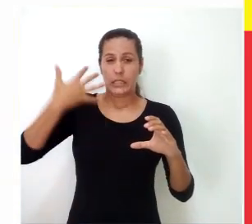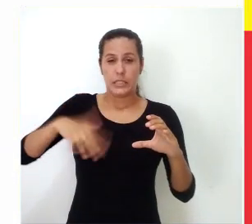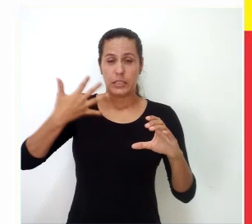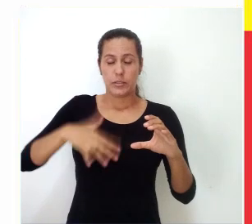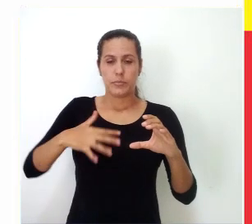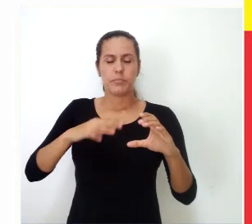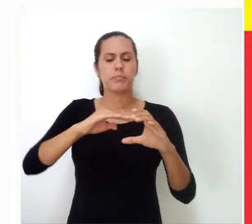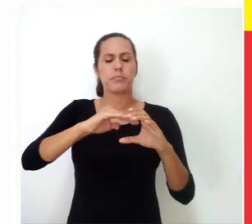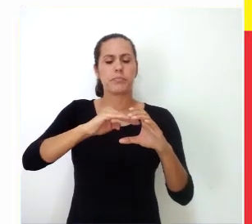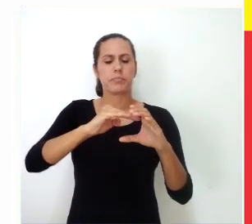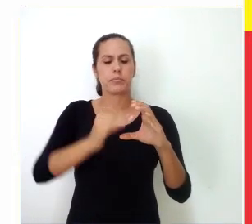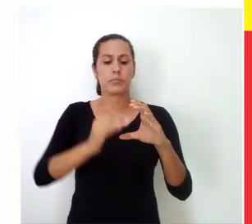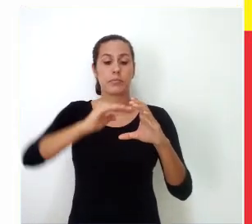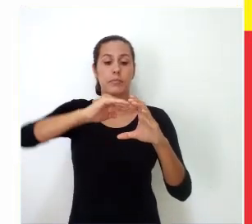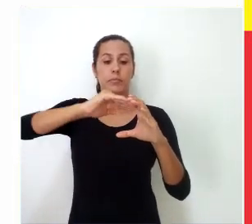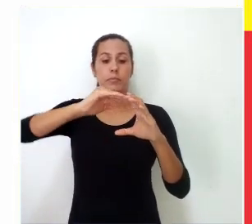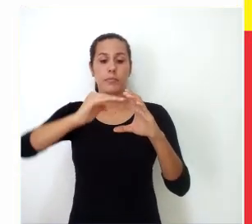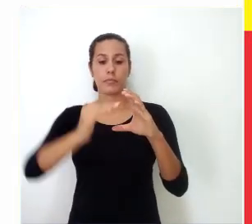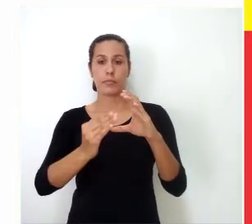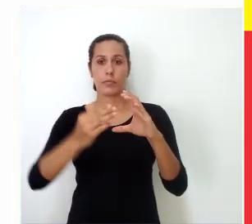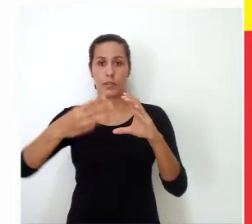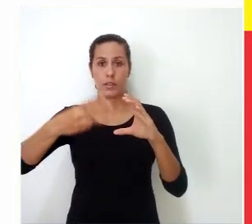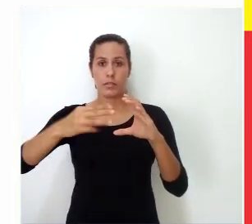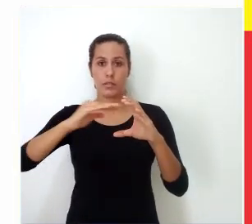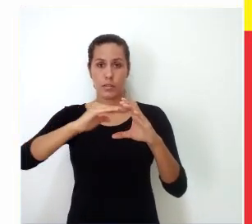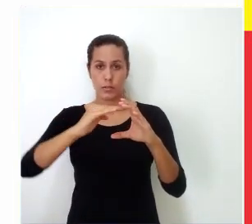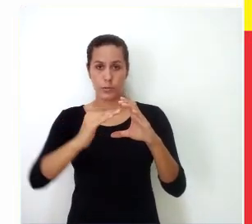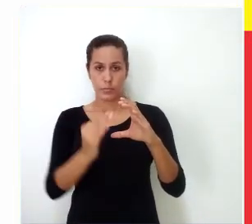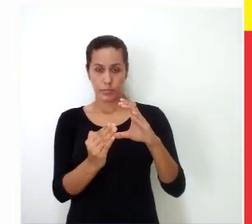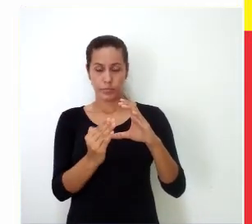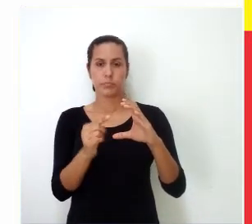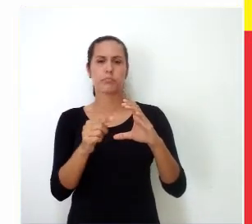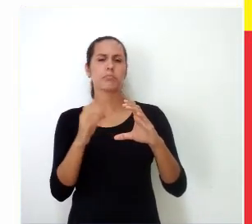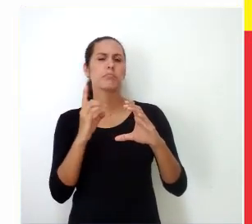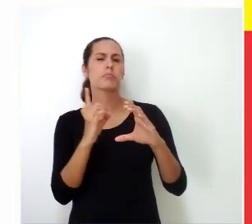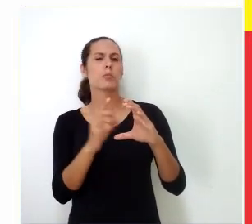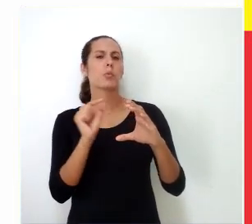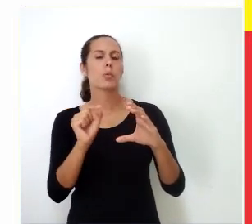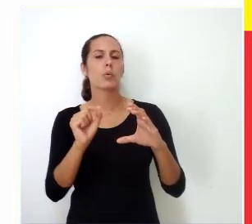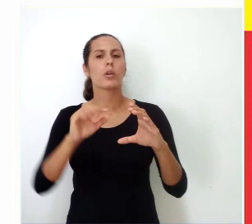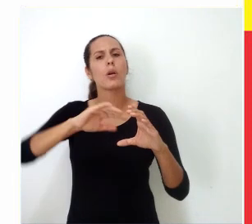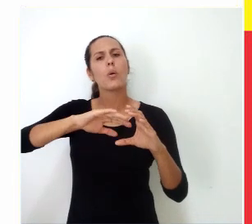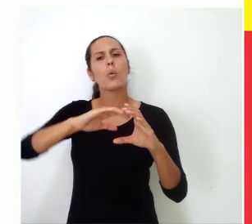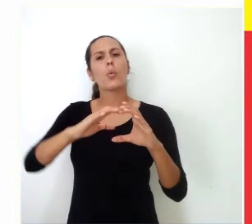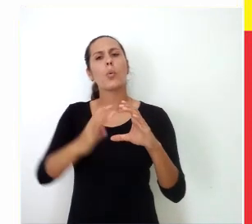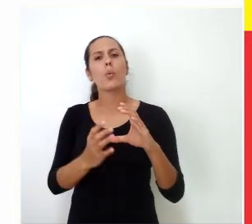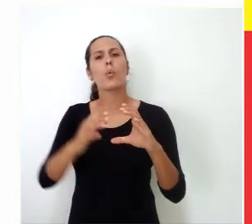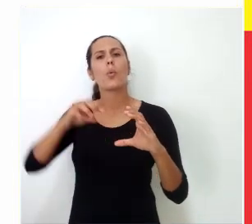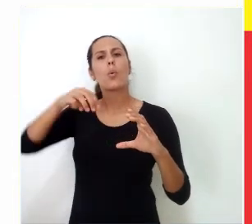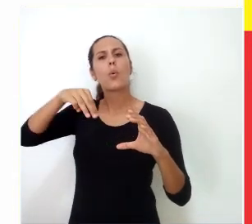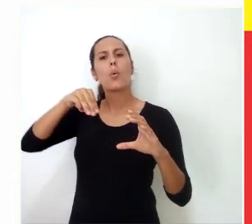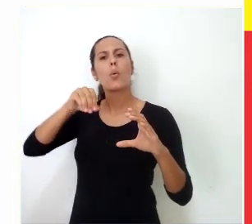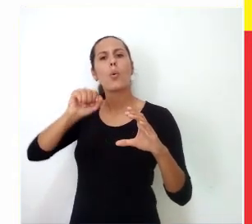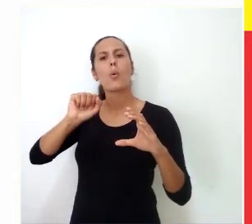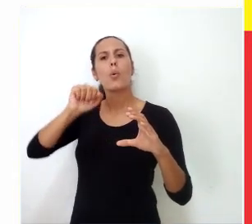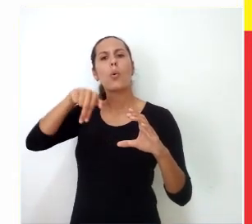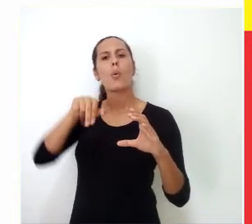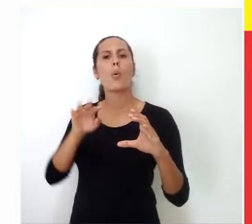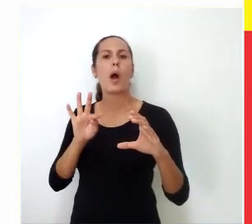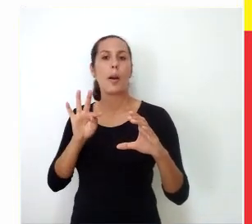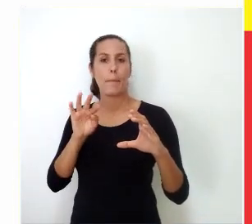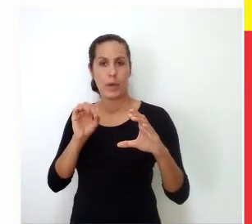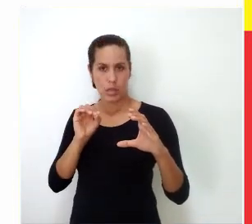elevadíssimas. Acima do núcleo externo, a gente encontra o manto,